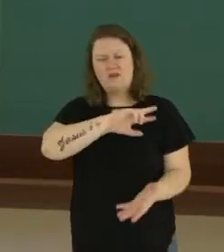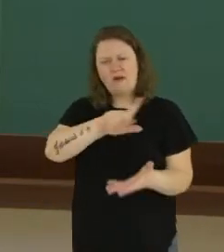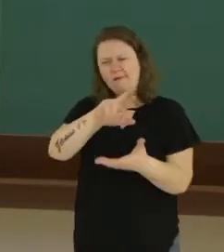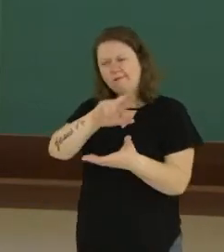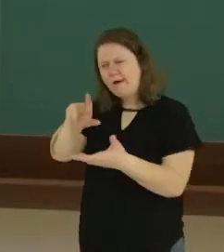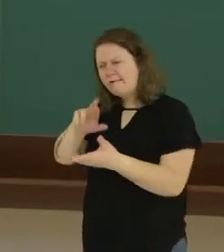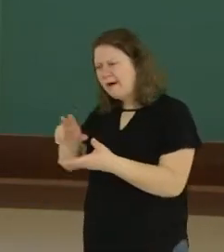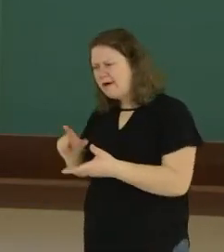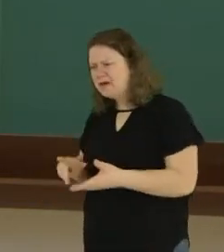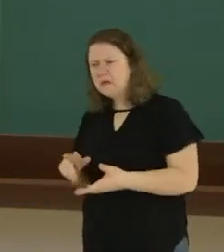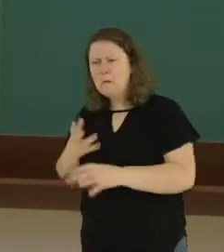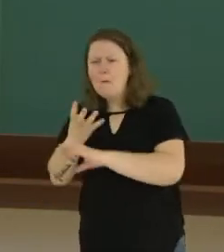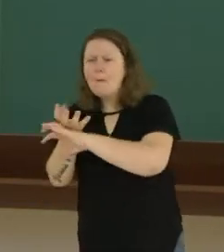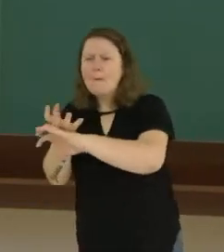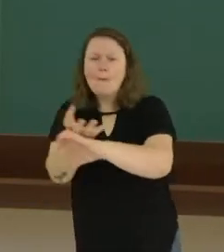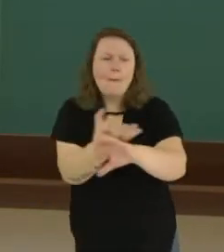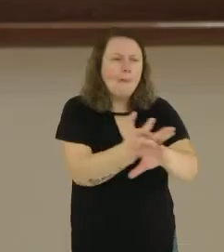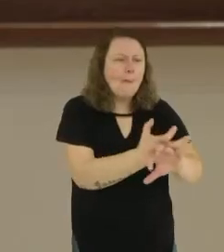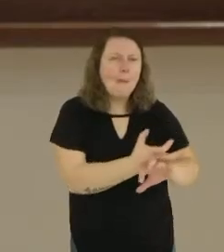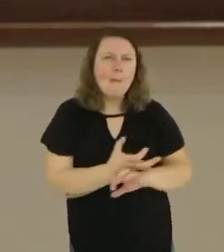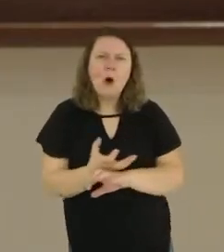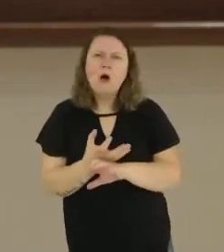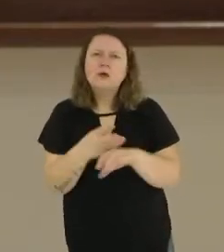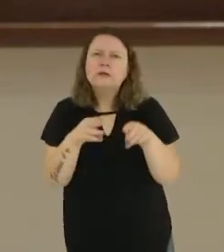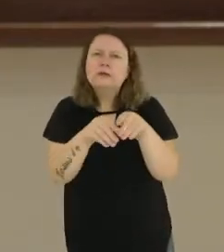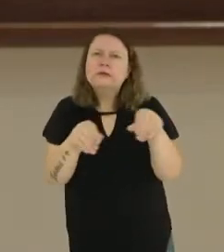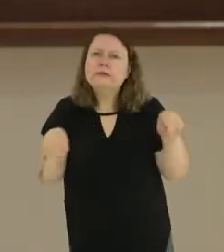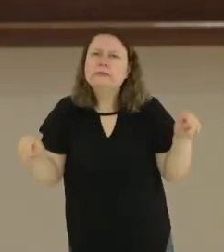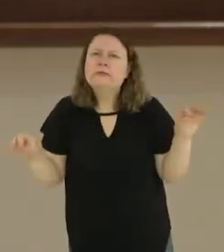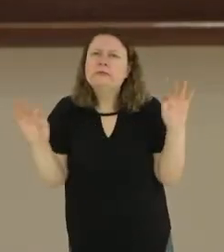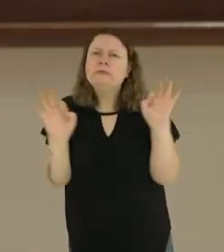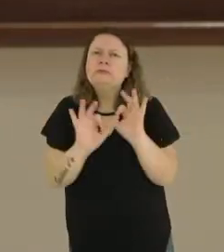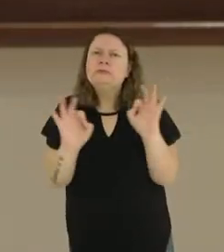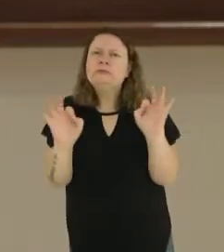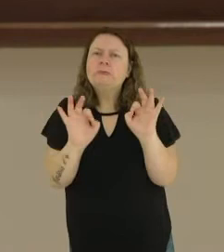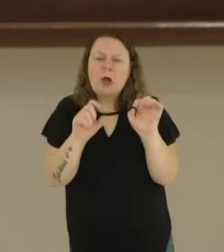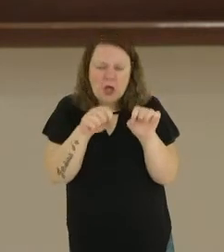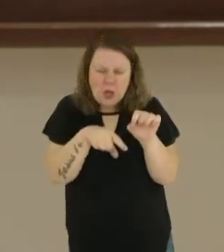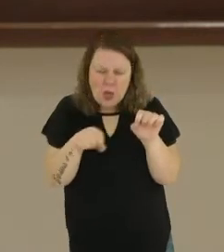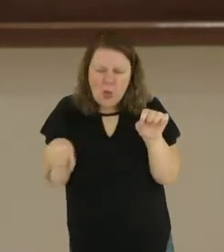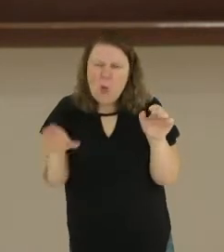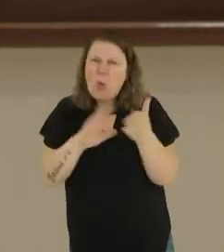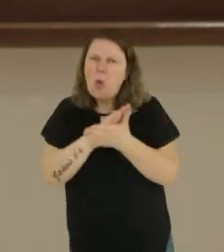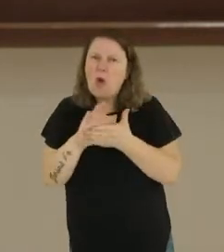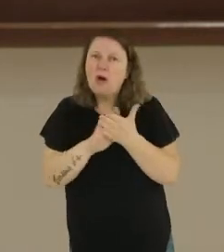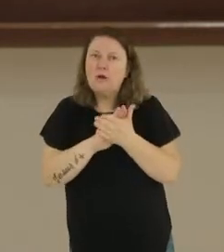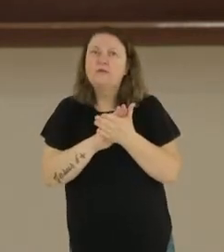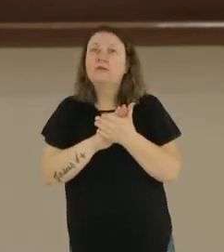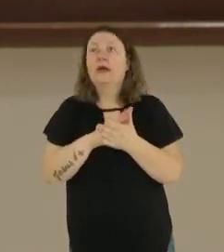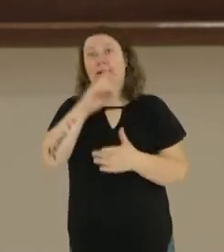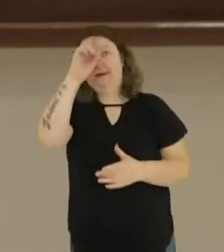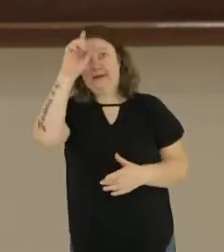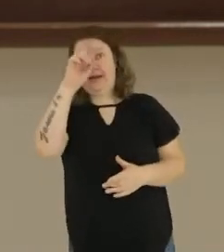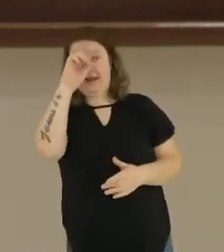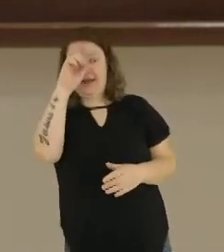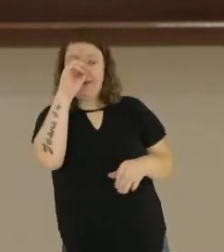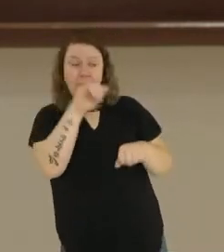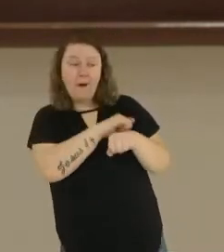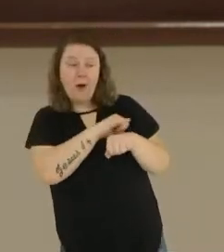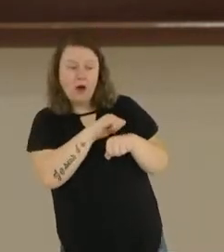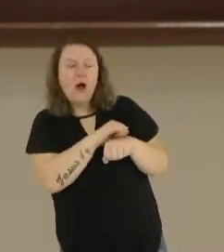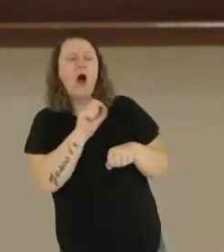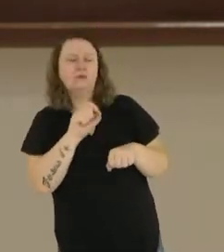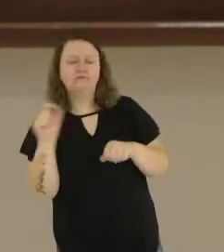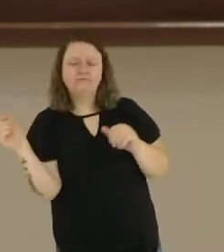sendo utilizadas as terras. A ideia realmente era essa, vamos povoar essa região, fazer com que essa